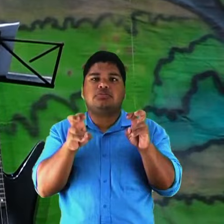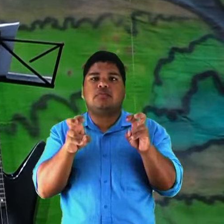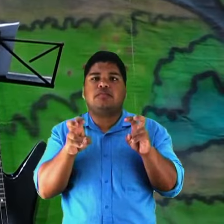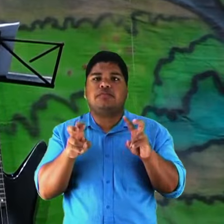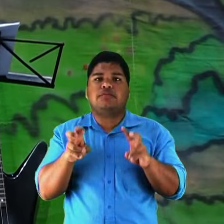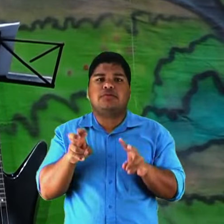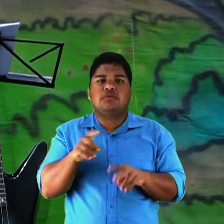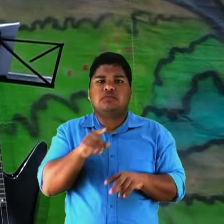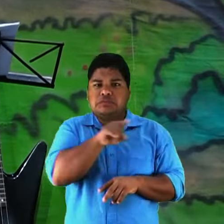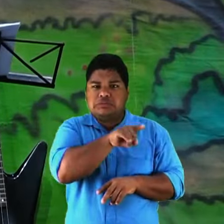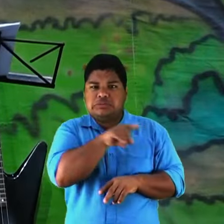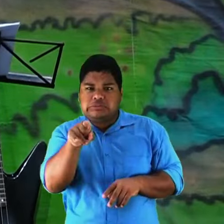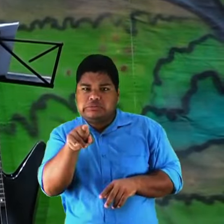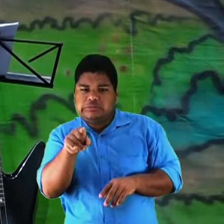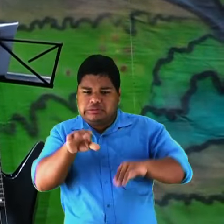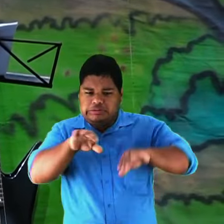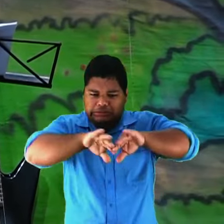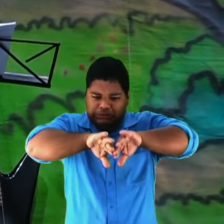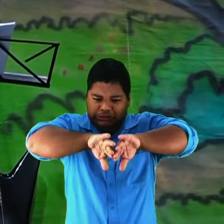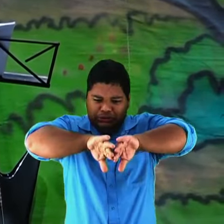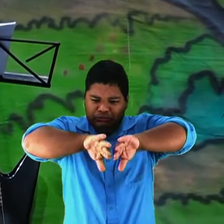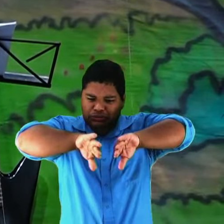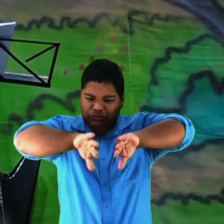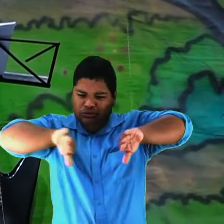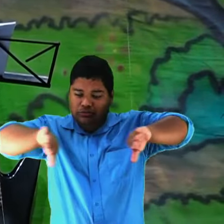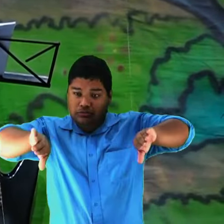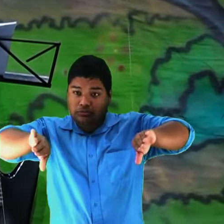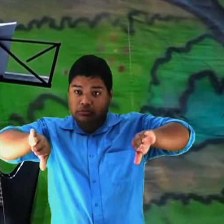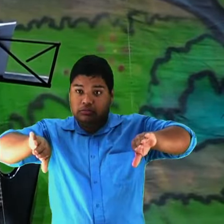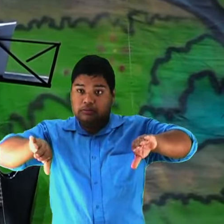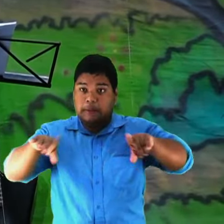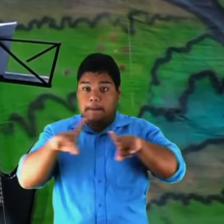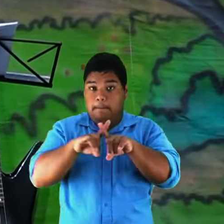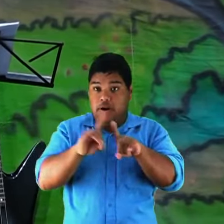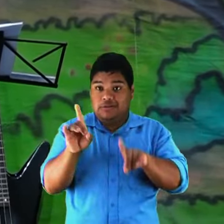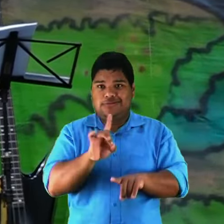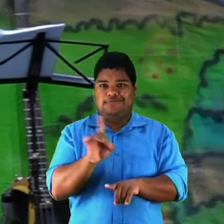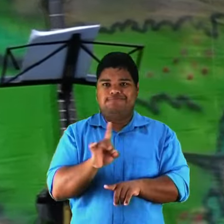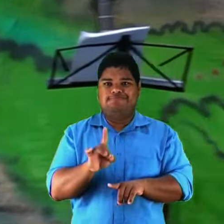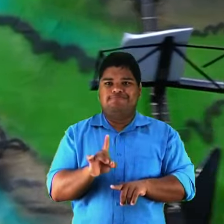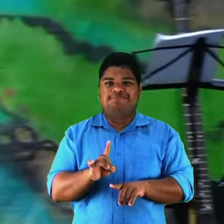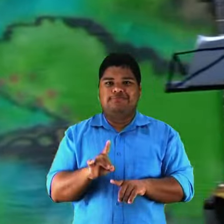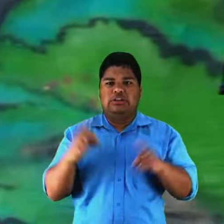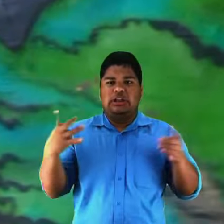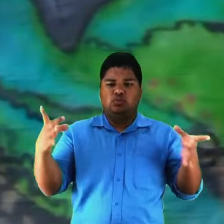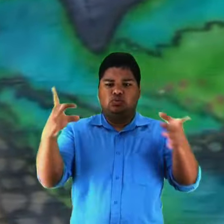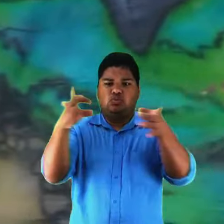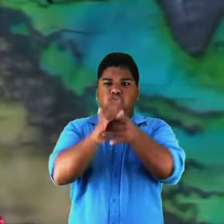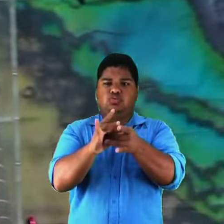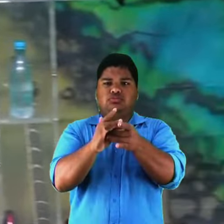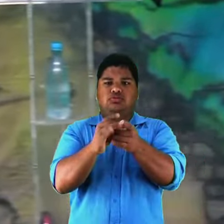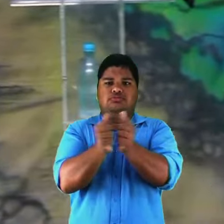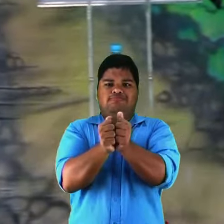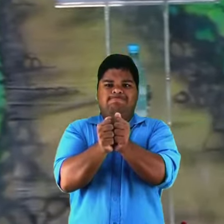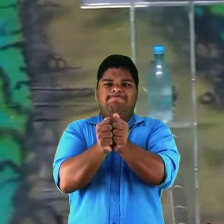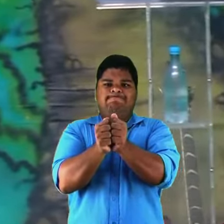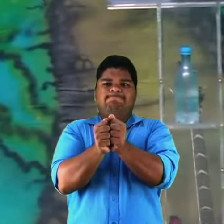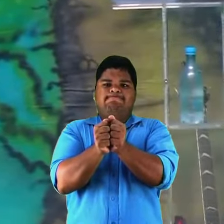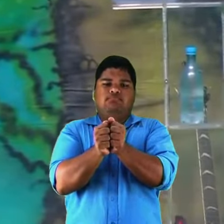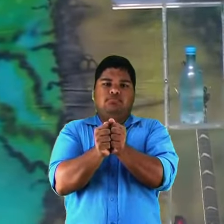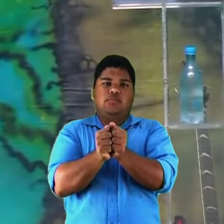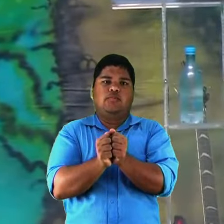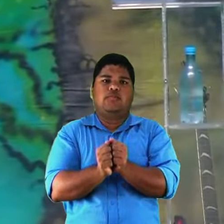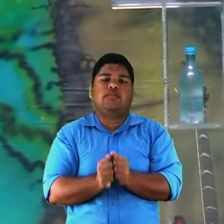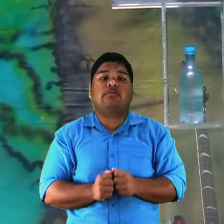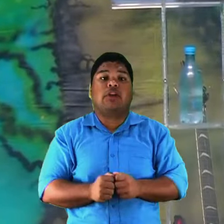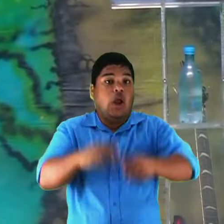tendência de separar. Mas não. Está tudo conectado. Inclusive, aquilo que